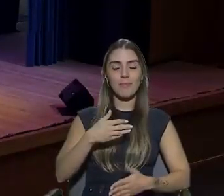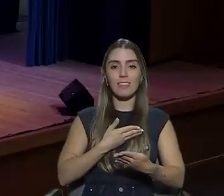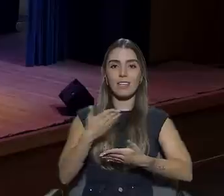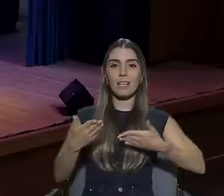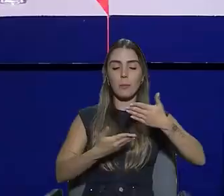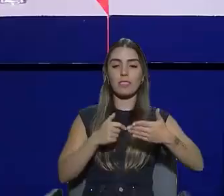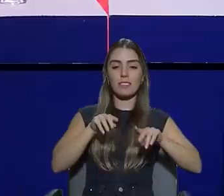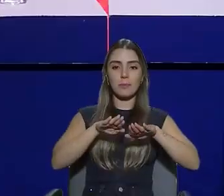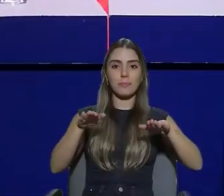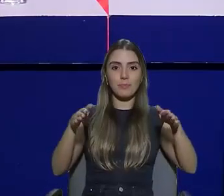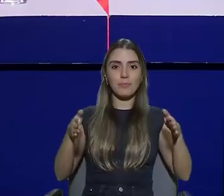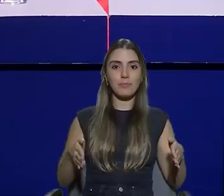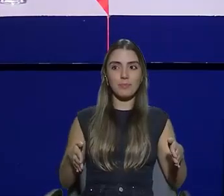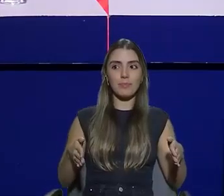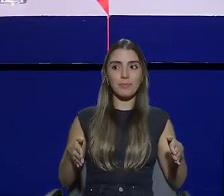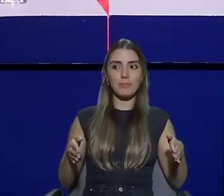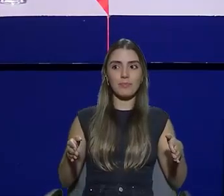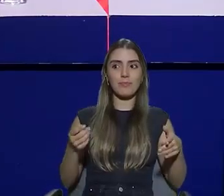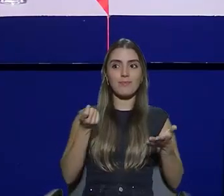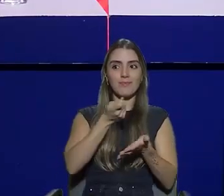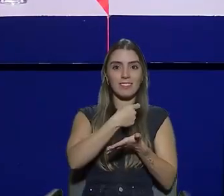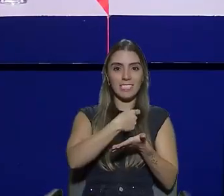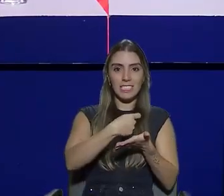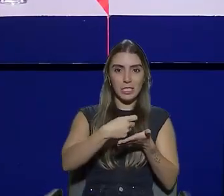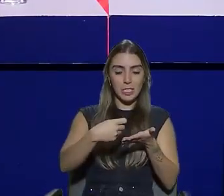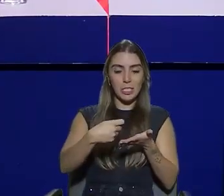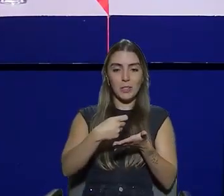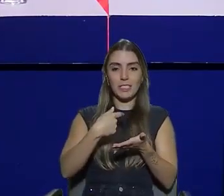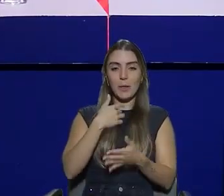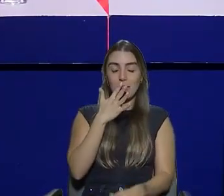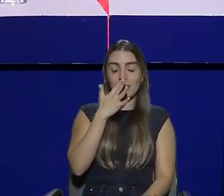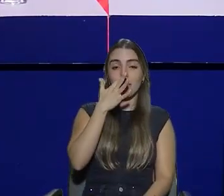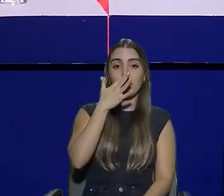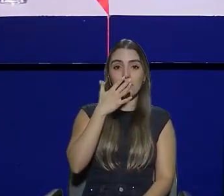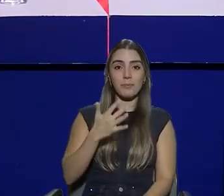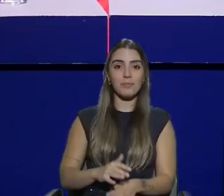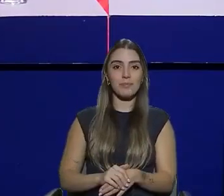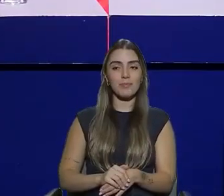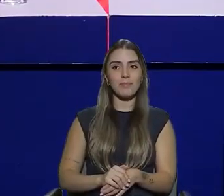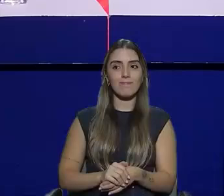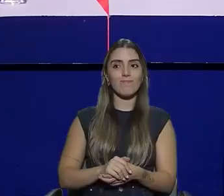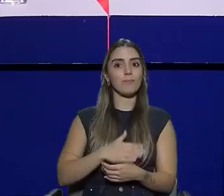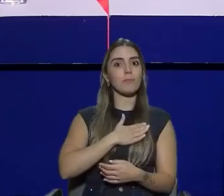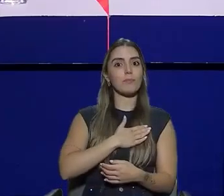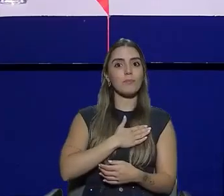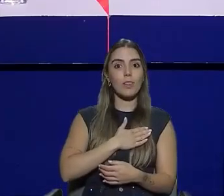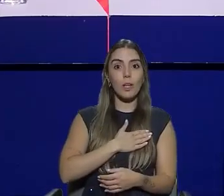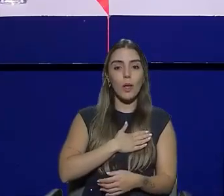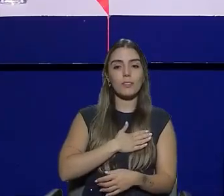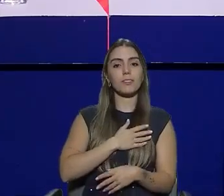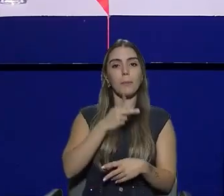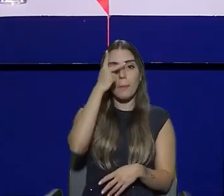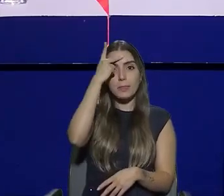Ao fundo do palco, o cenário é composto por grandes banners em 3D, em tons de azul, amarelo, vermelho e rosa. Acima,